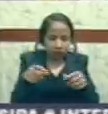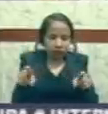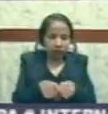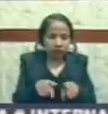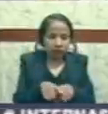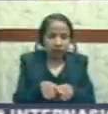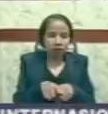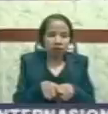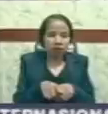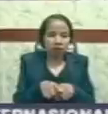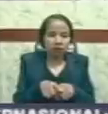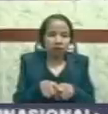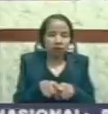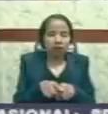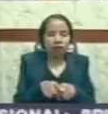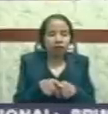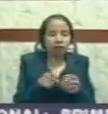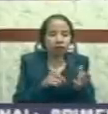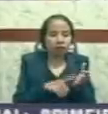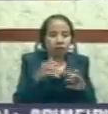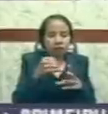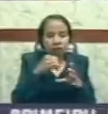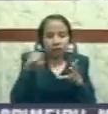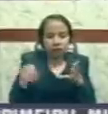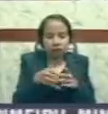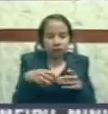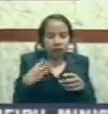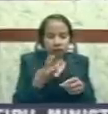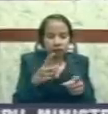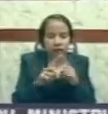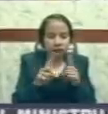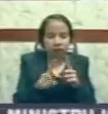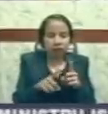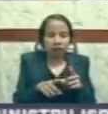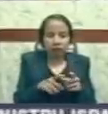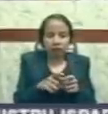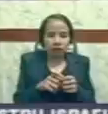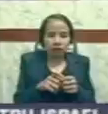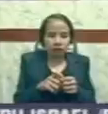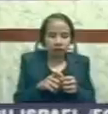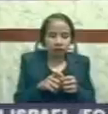Tocualia, nem de ser enquadra, pode ser no hotelaram para toicos e a tabela, se nem a tabela compila, sai